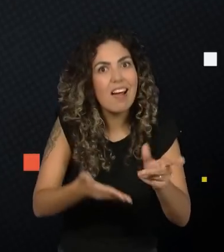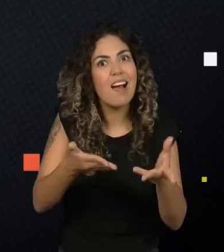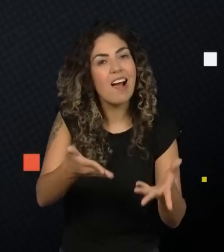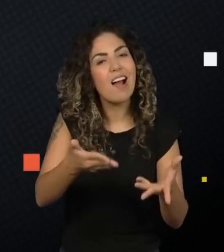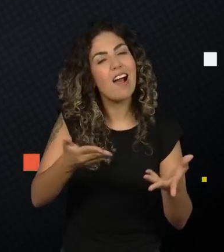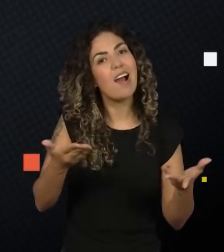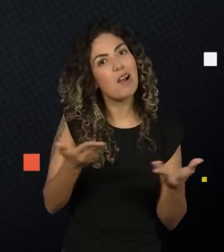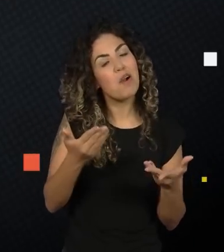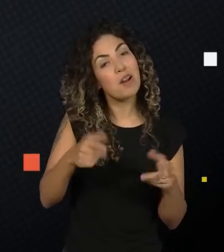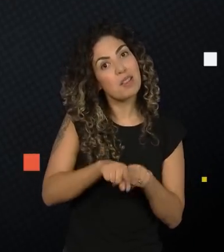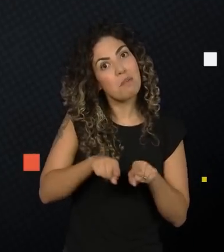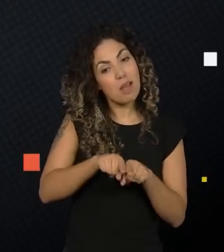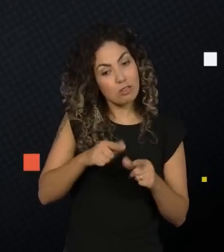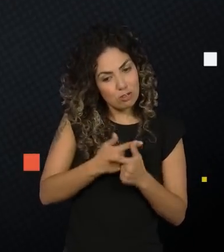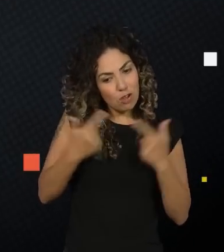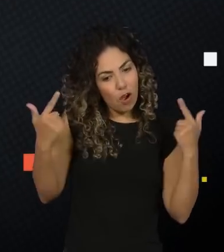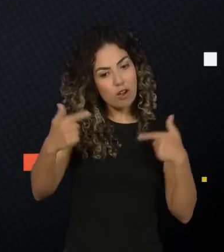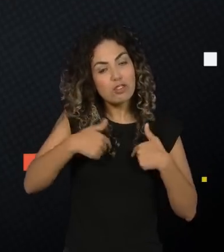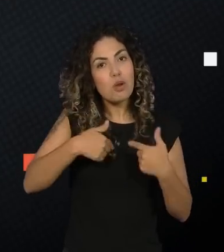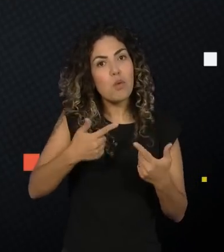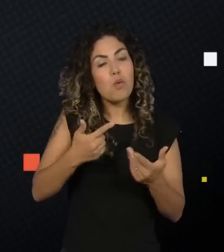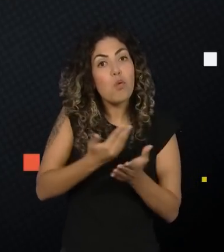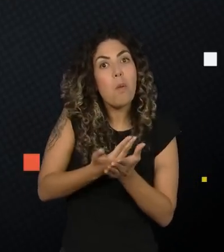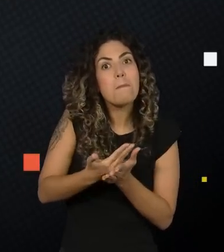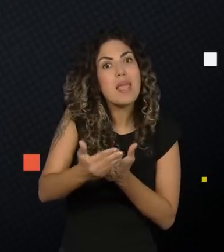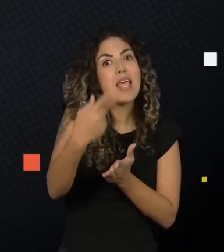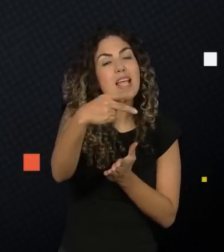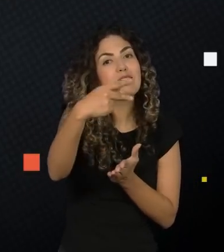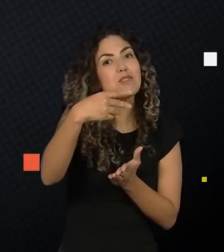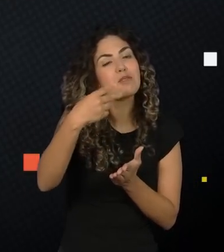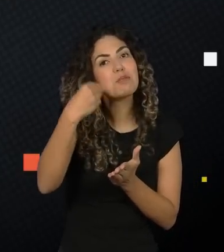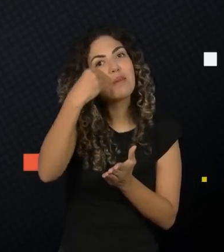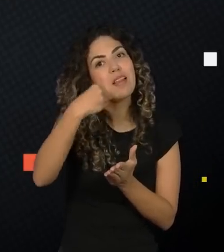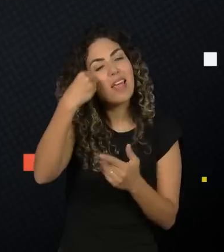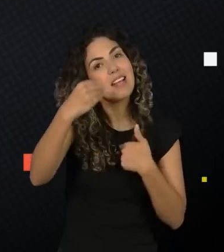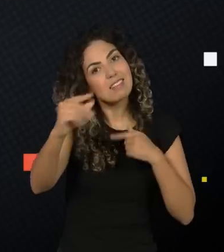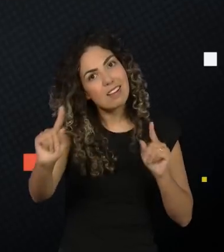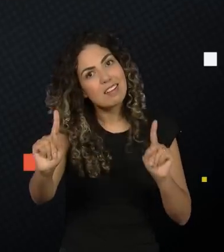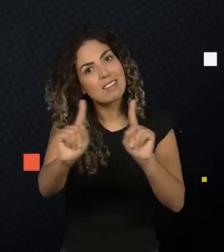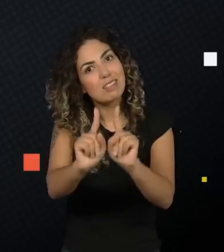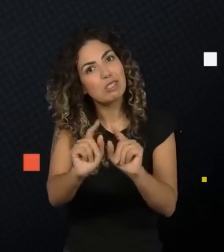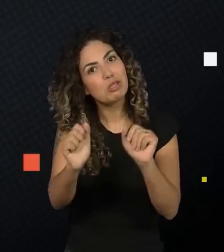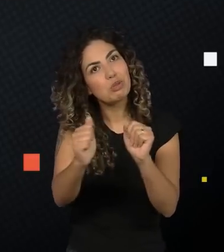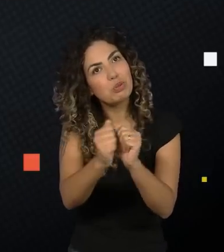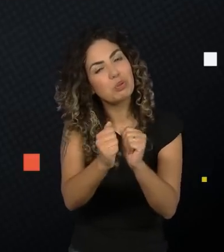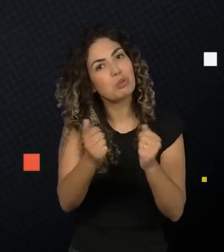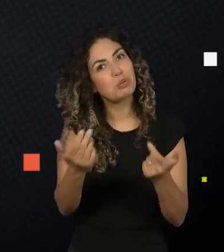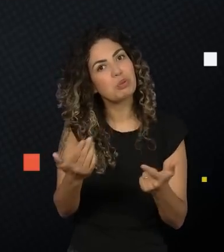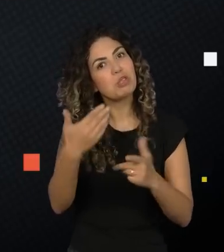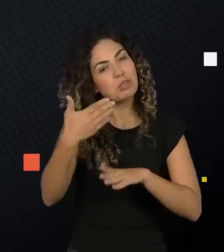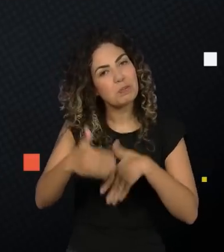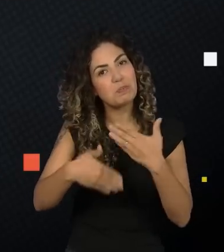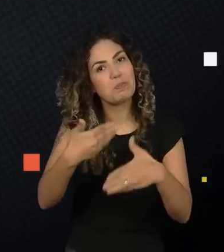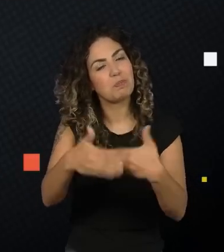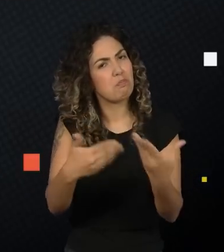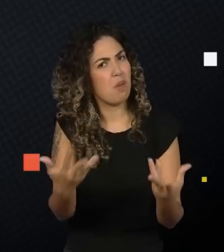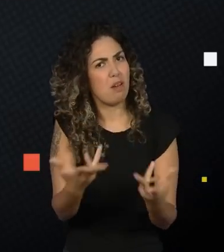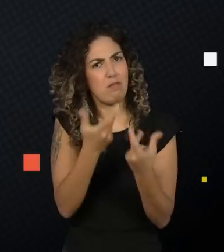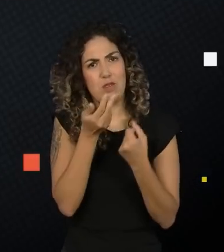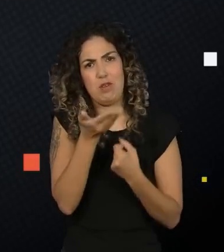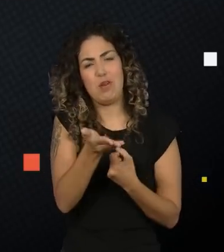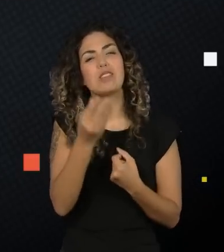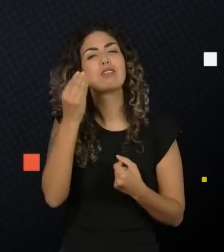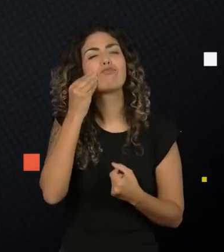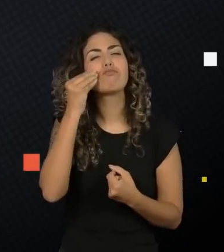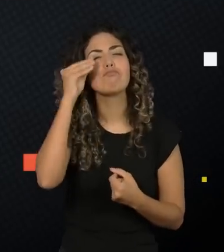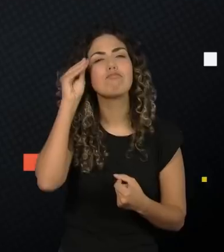ter sido uma das primeiras pessoas com quem você teve a oportunidade de contracenar e seguir nessa trajetória maravilhosa. Um